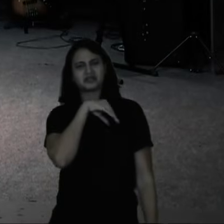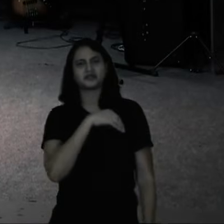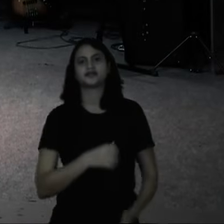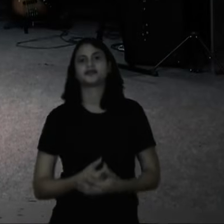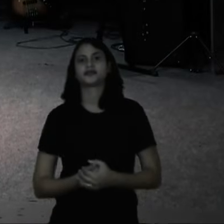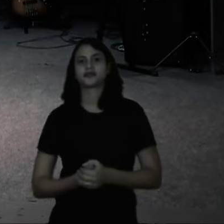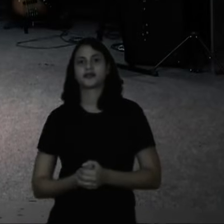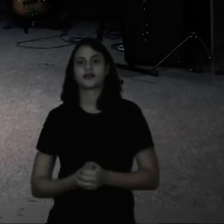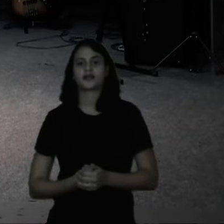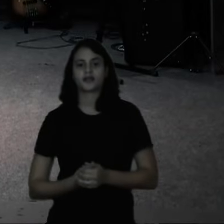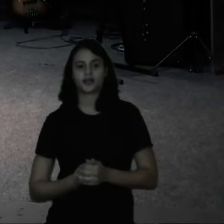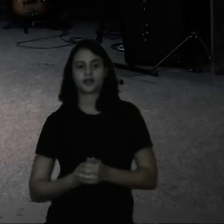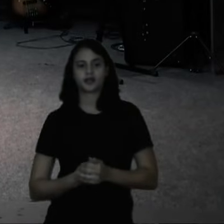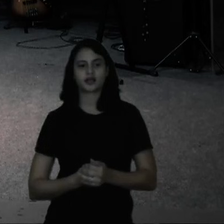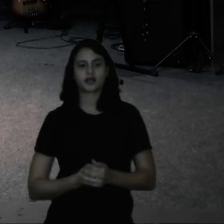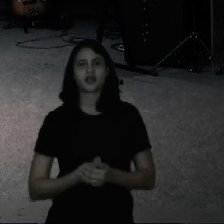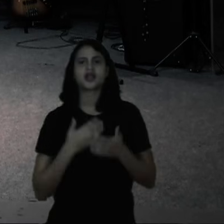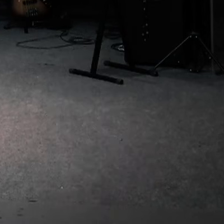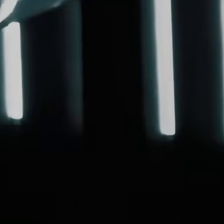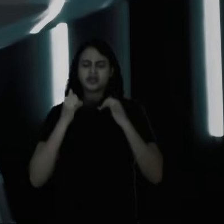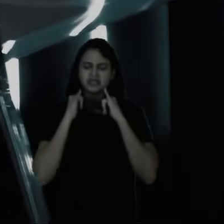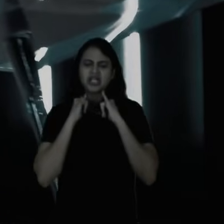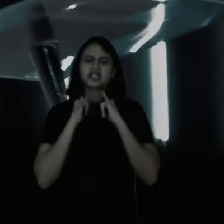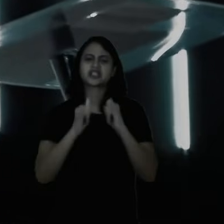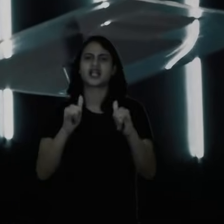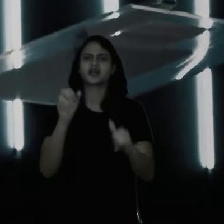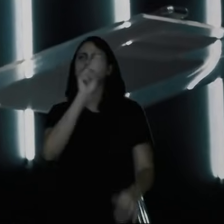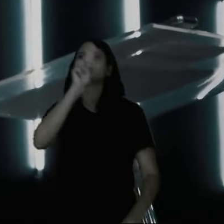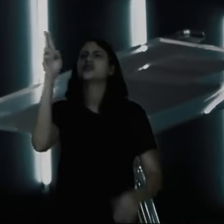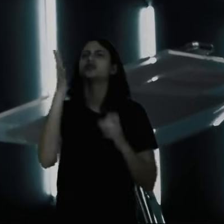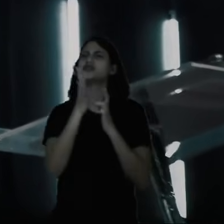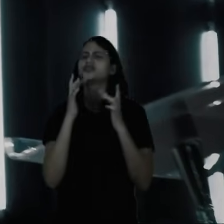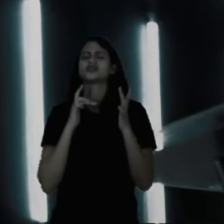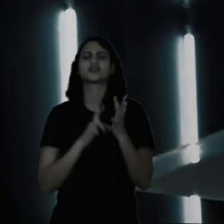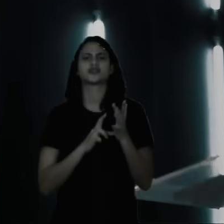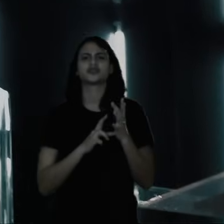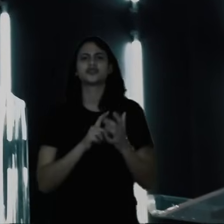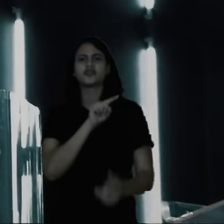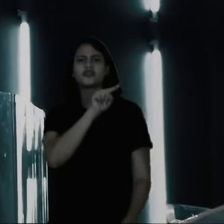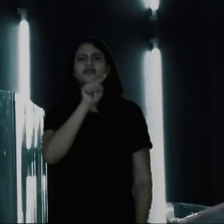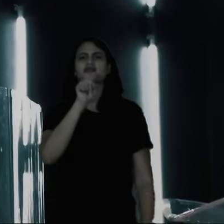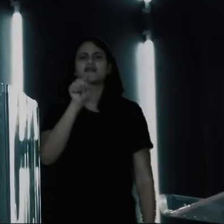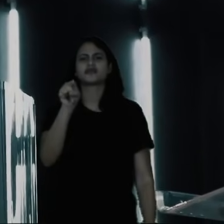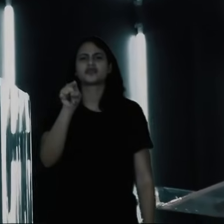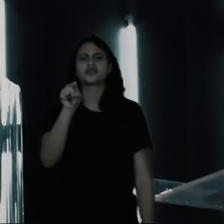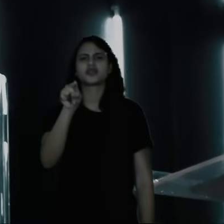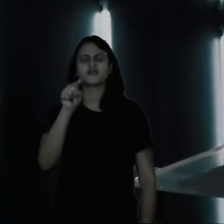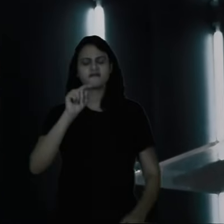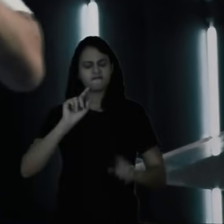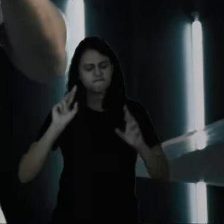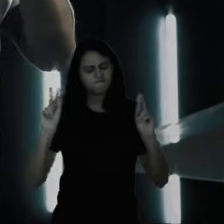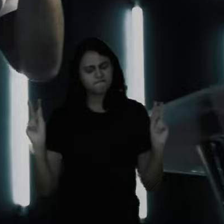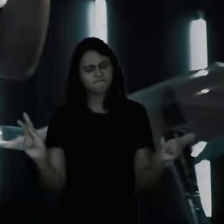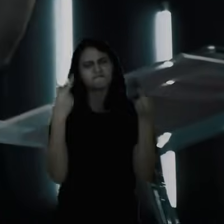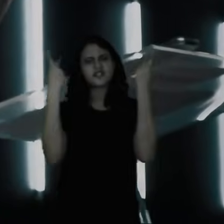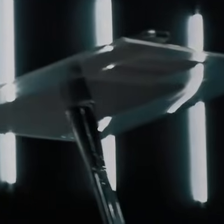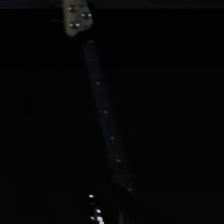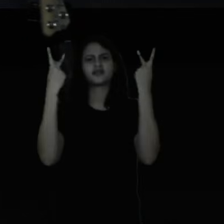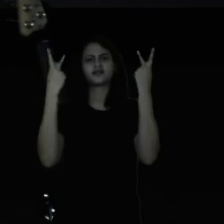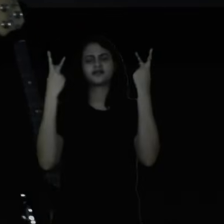história. Eu declaro em nome do Senhor Jesus: você vai ser um Jefté, um